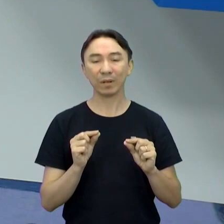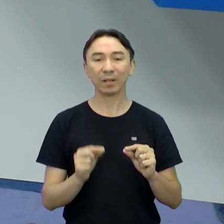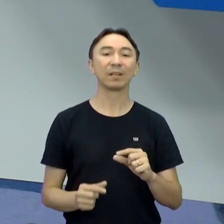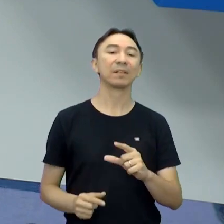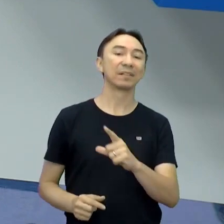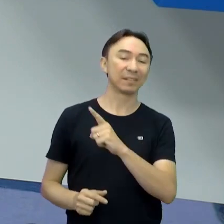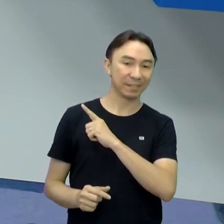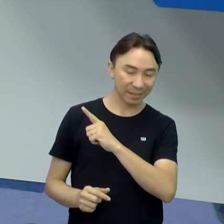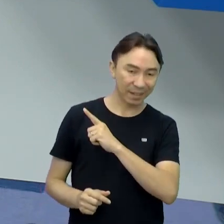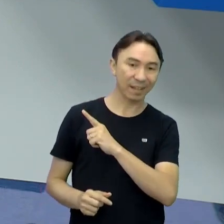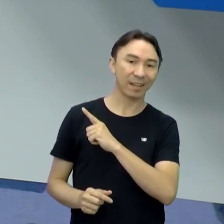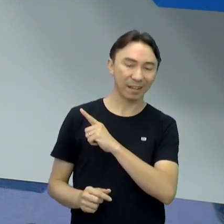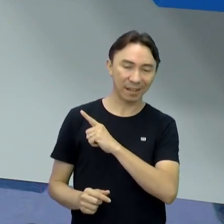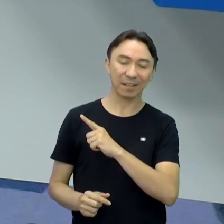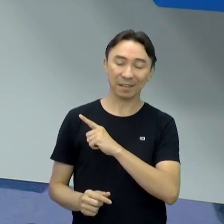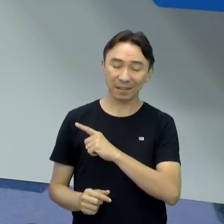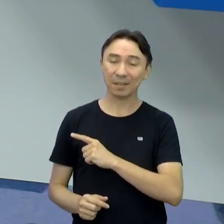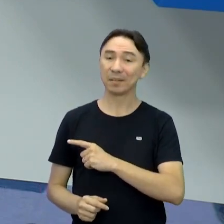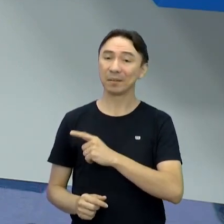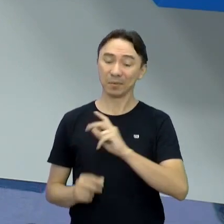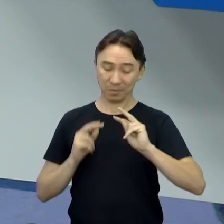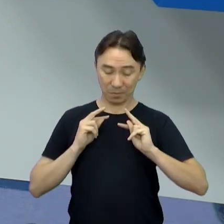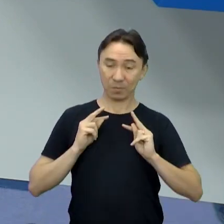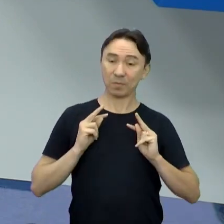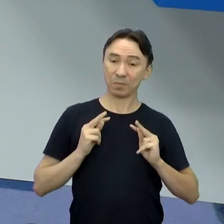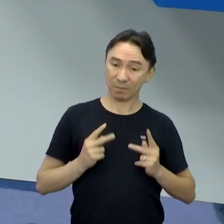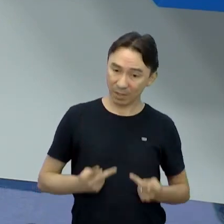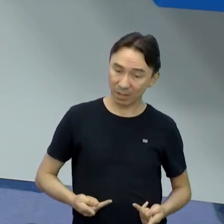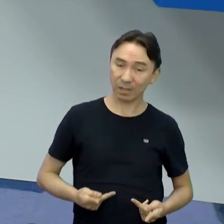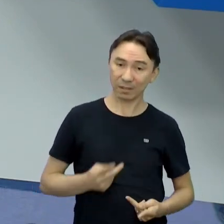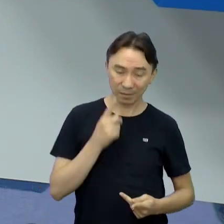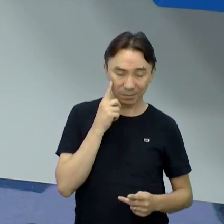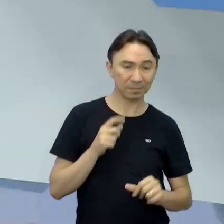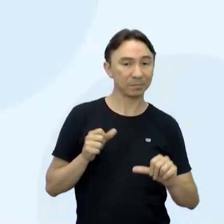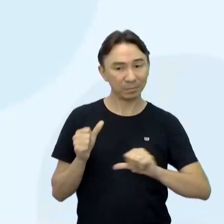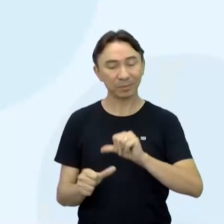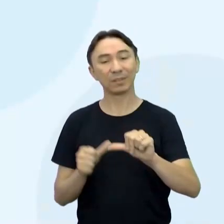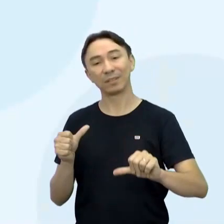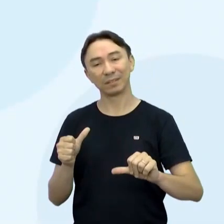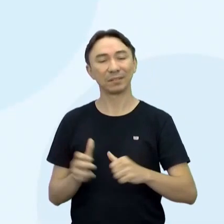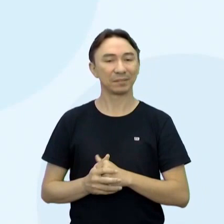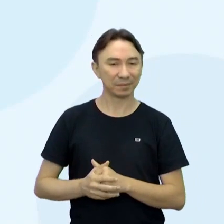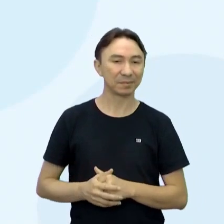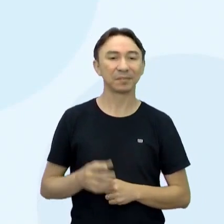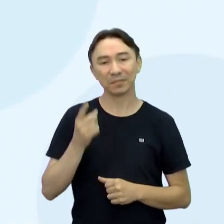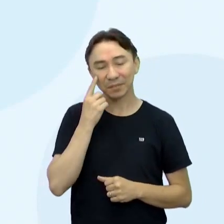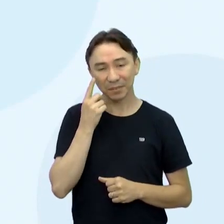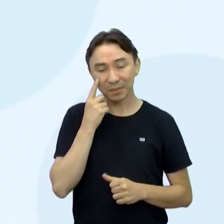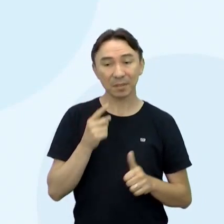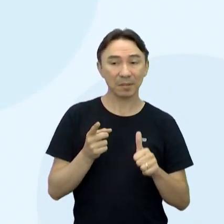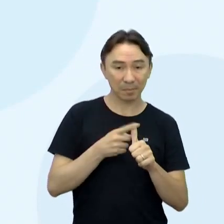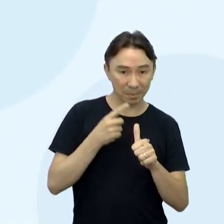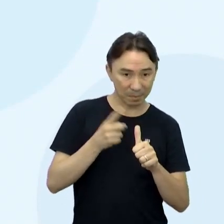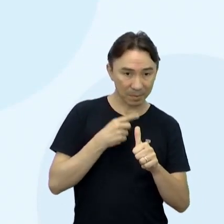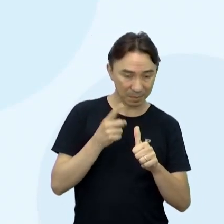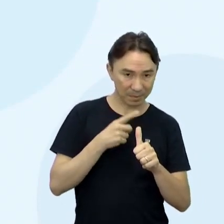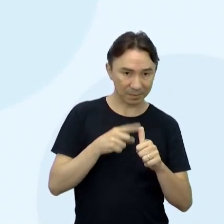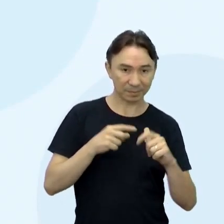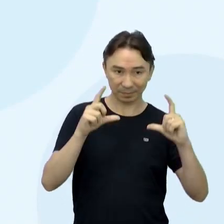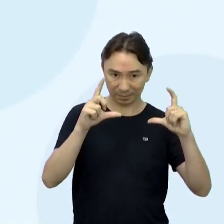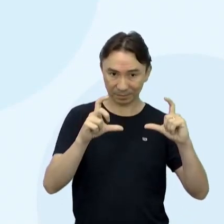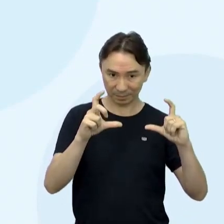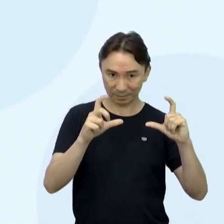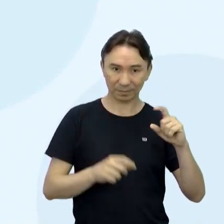uma intervenção humana. Vejam que na primeira a gente olha,